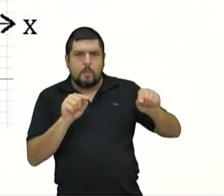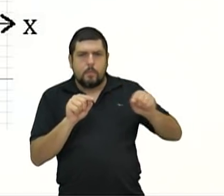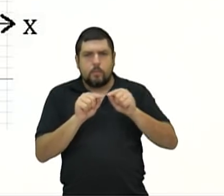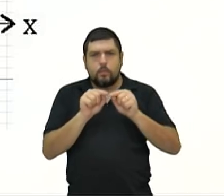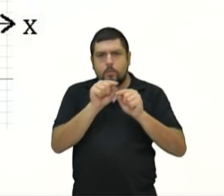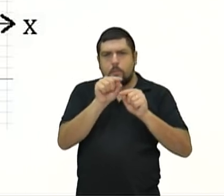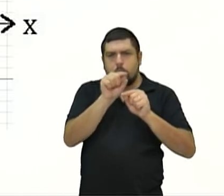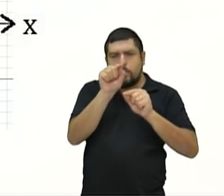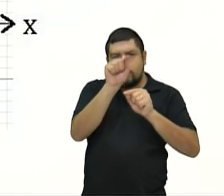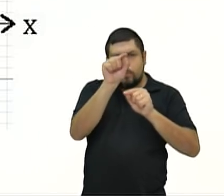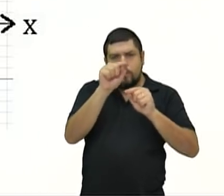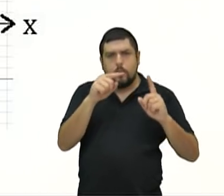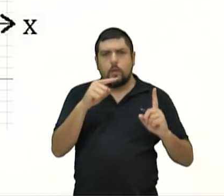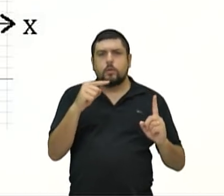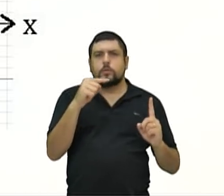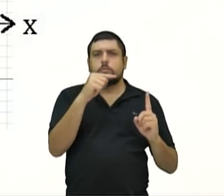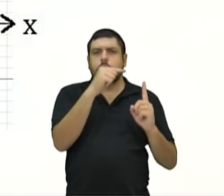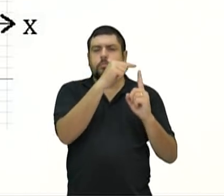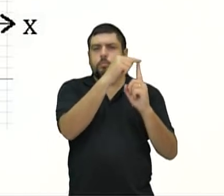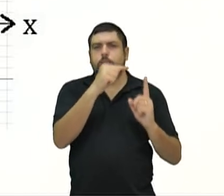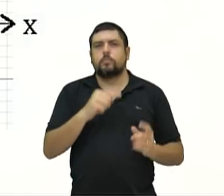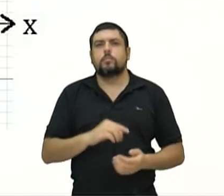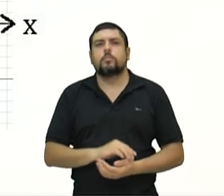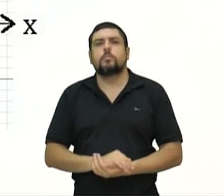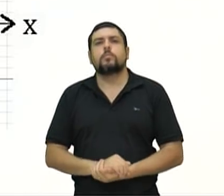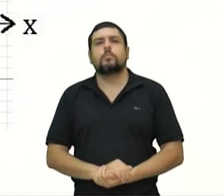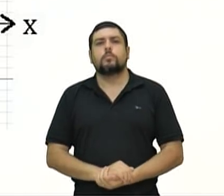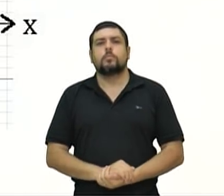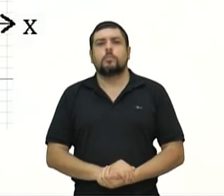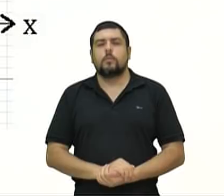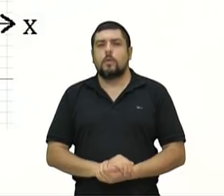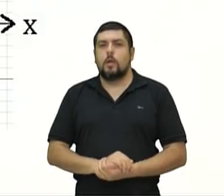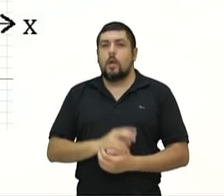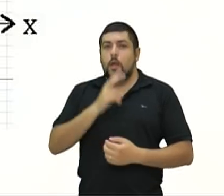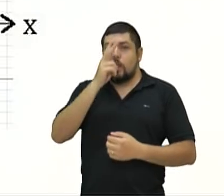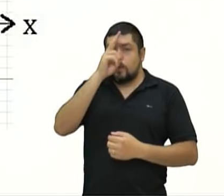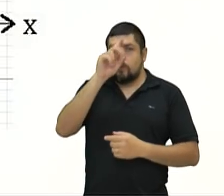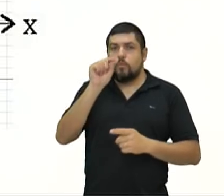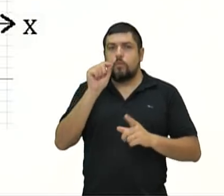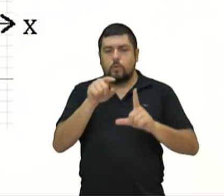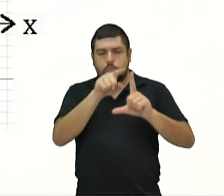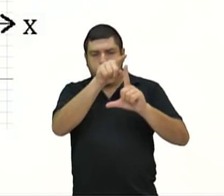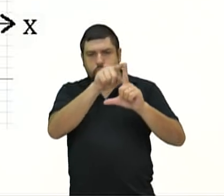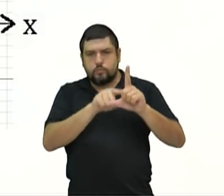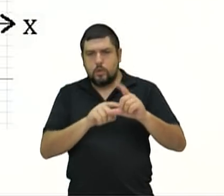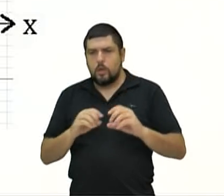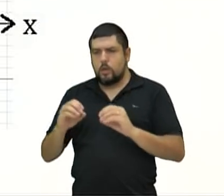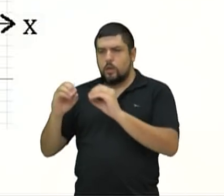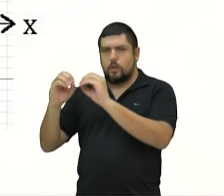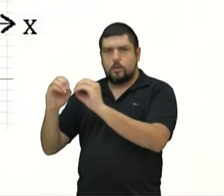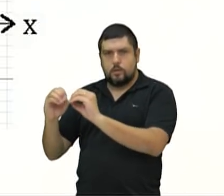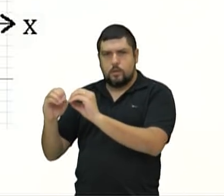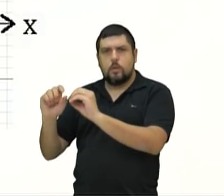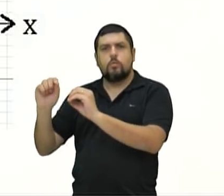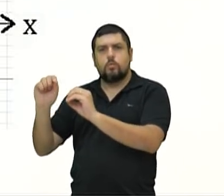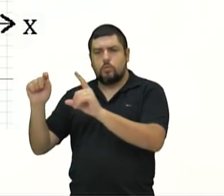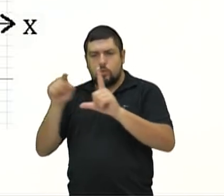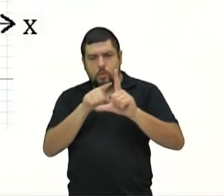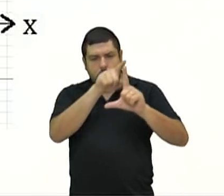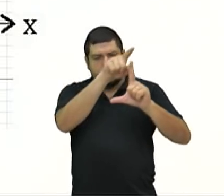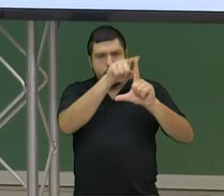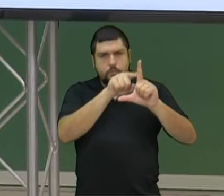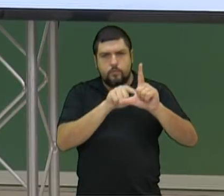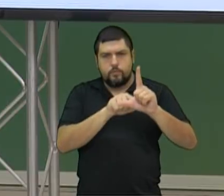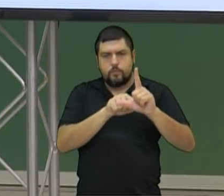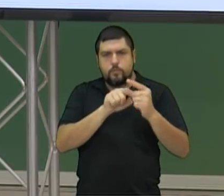menos 1 e 1, da mesma forma para o 0 e 0, lembrando que 0 e 0 é na origem do sistema cartesiano, tá?